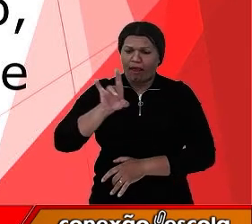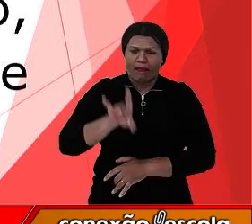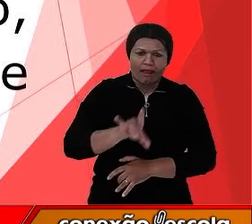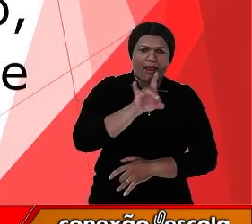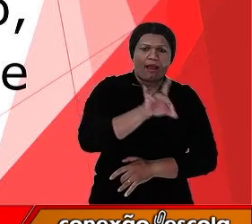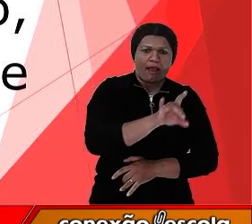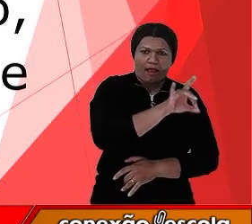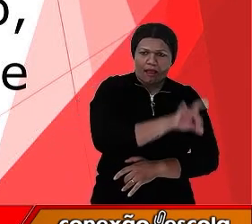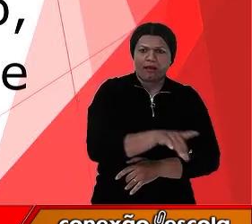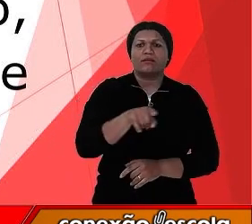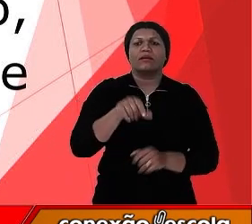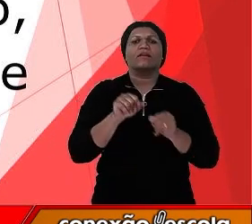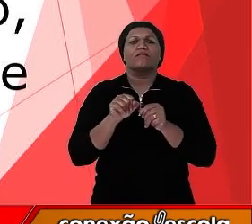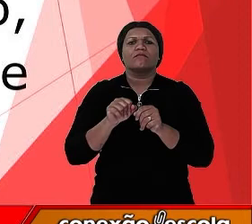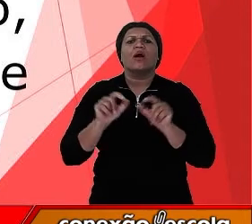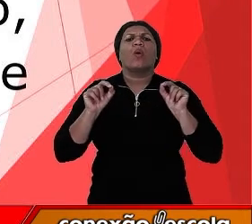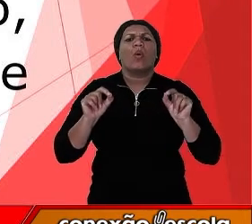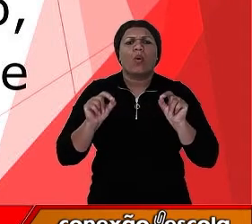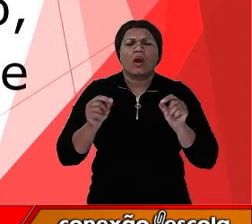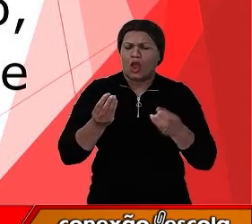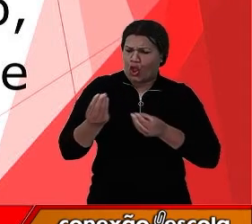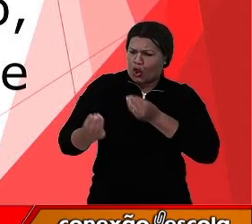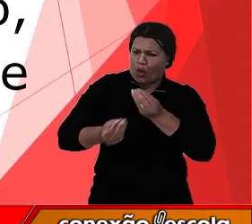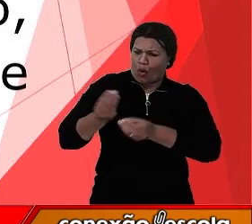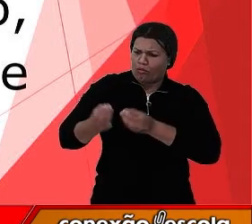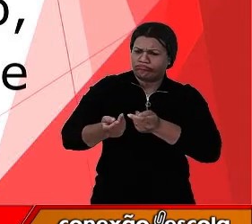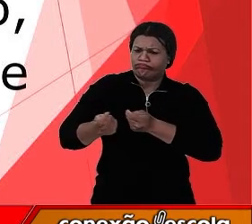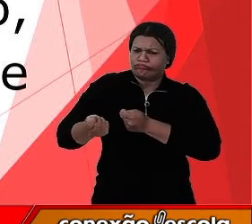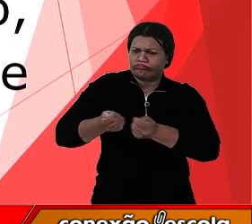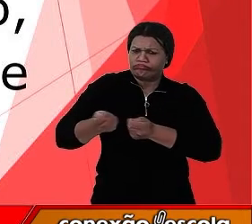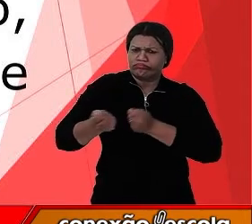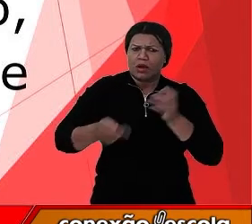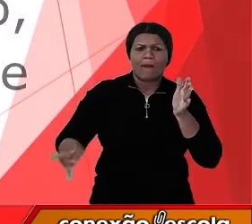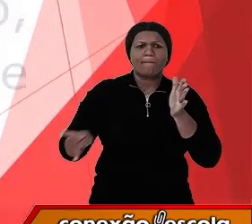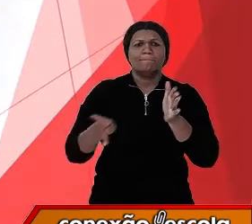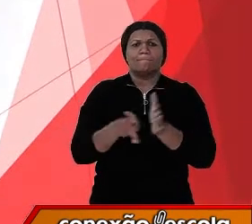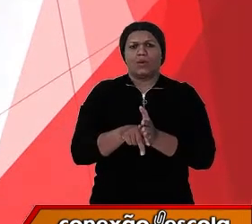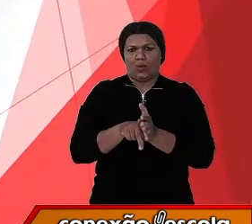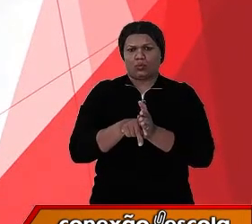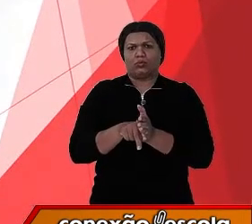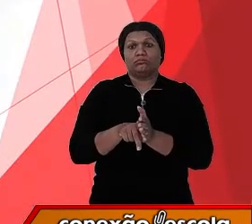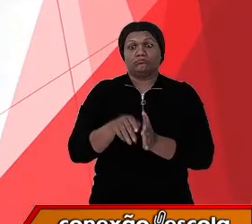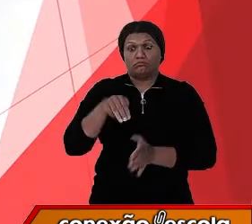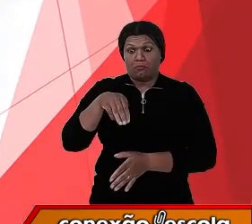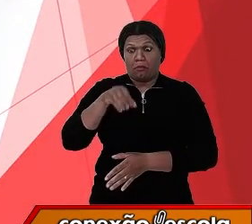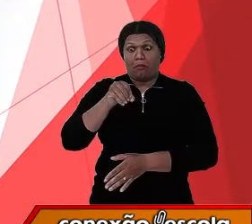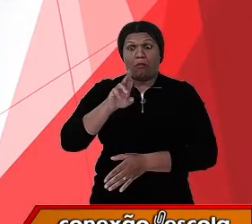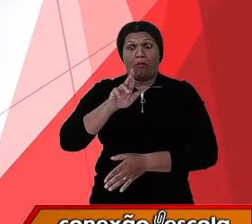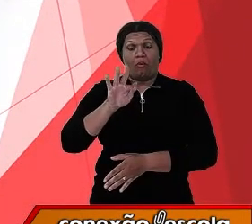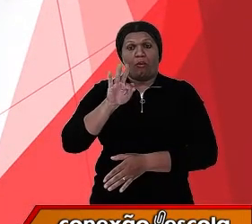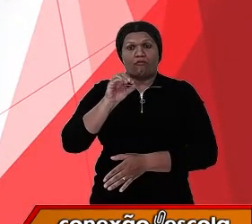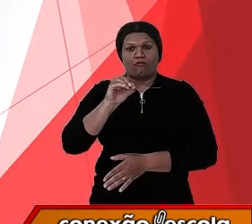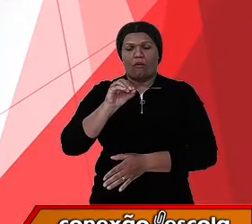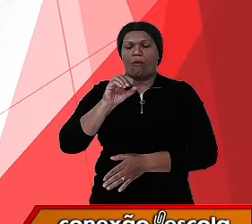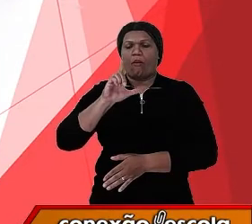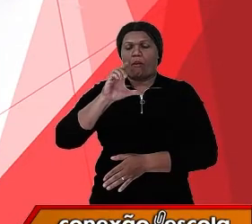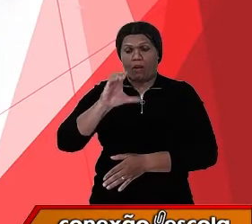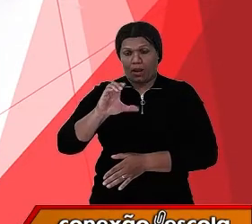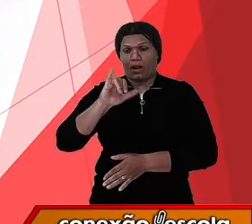estabelecer os domínios morfoclimáticos brasileiros